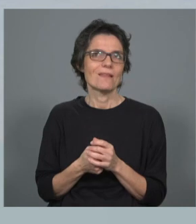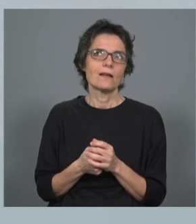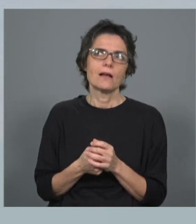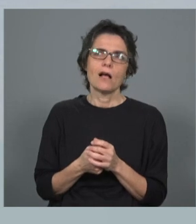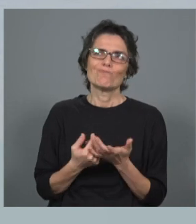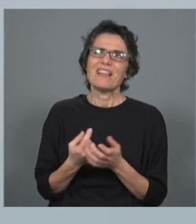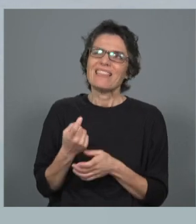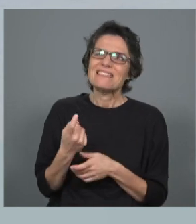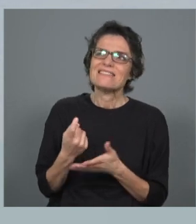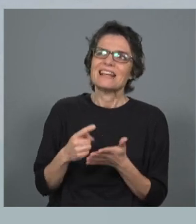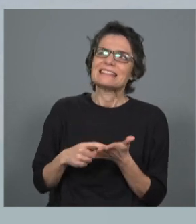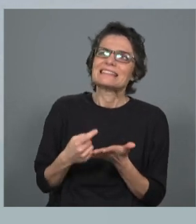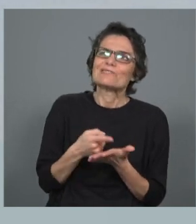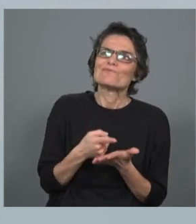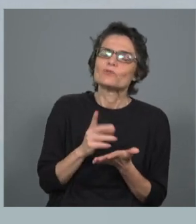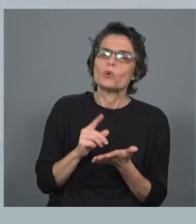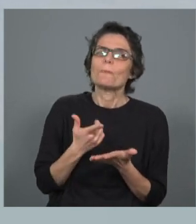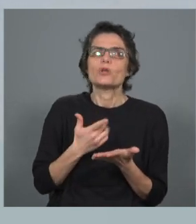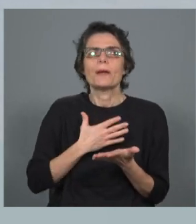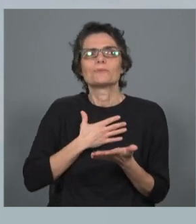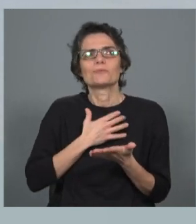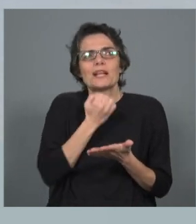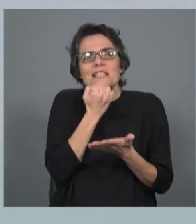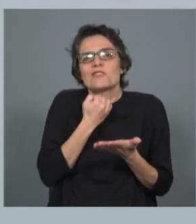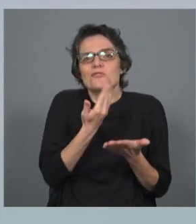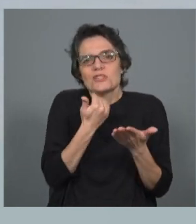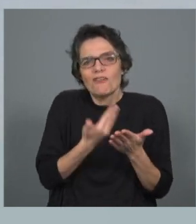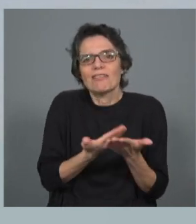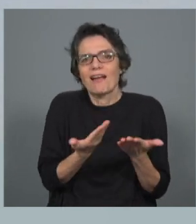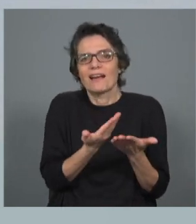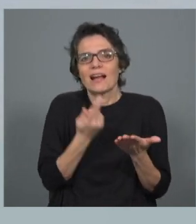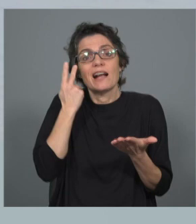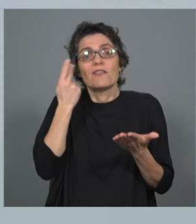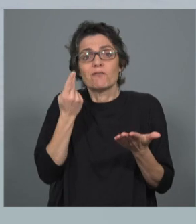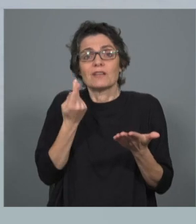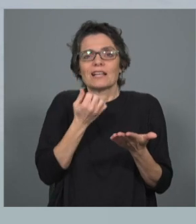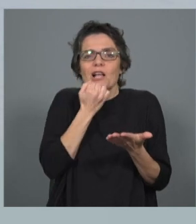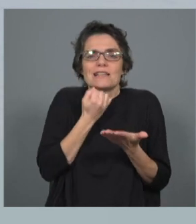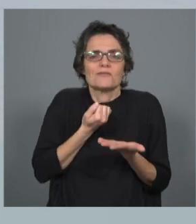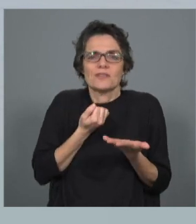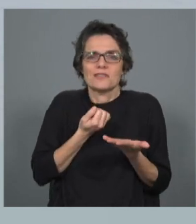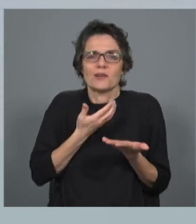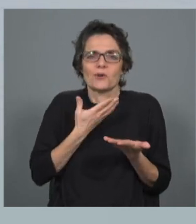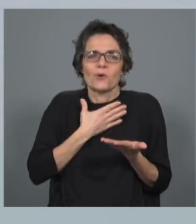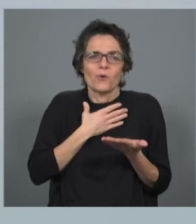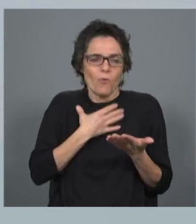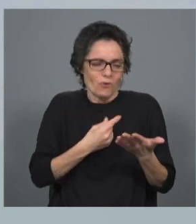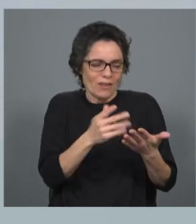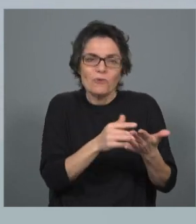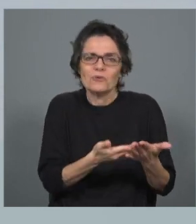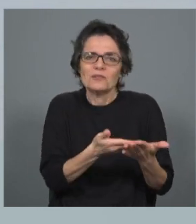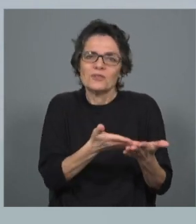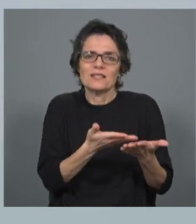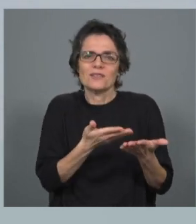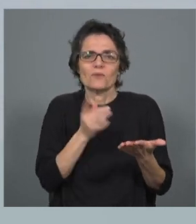necessidade, mas é um gosto. E a vida humana também se faz de gosto. E nesse sentido parece-me que podemos contar com os